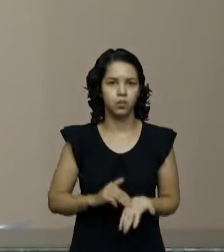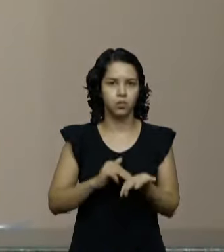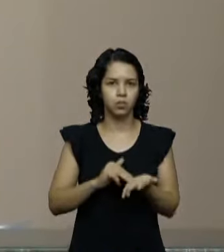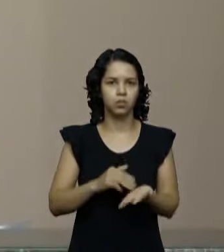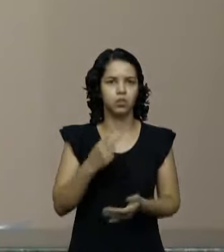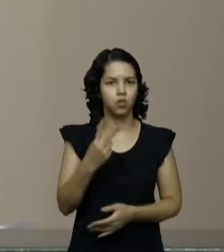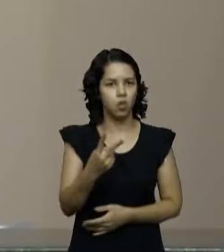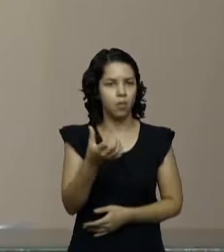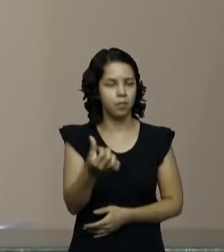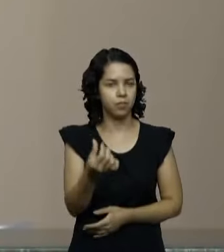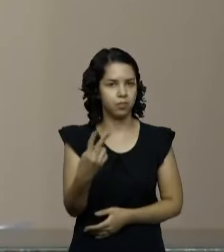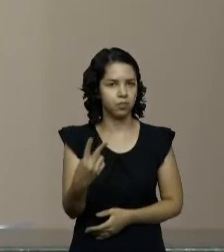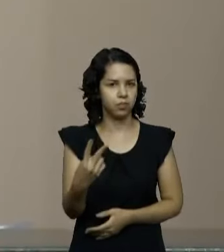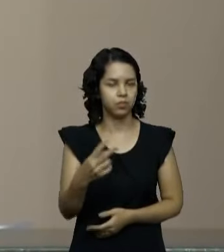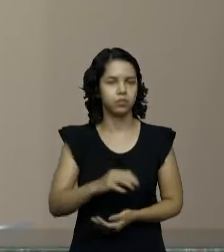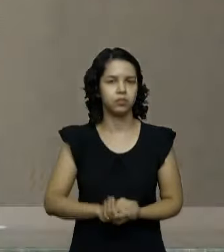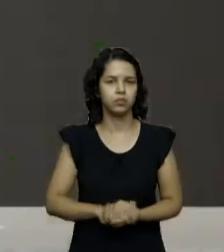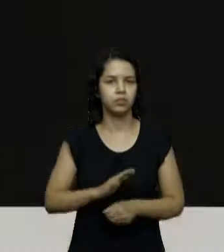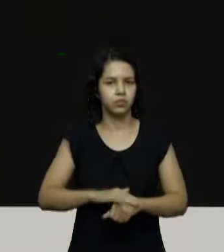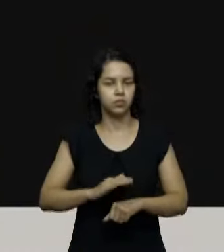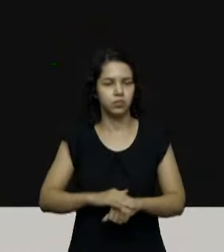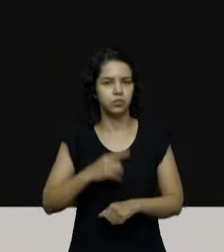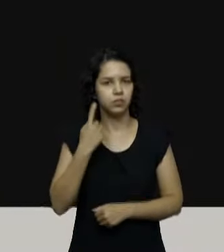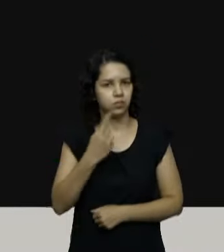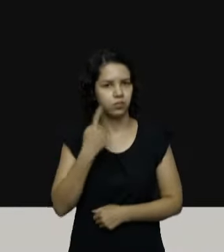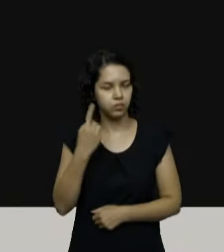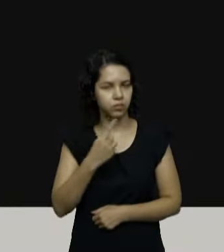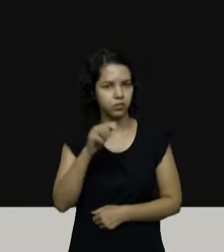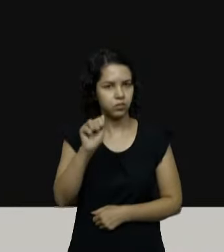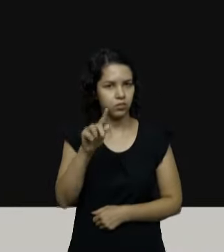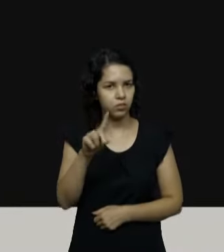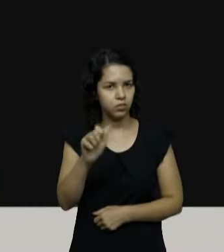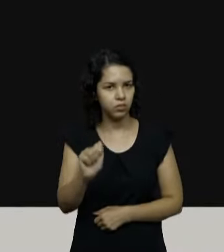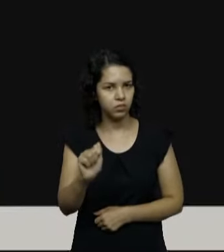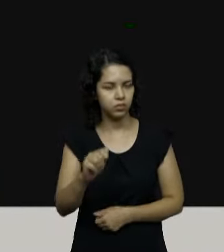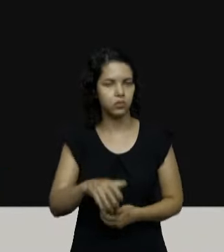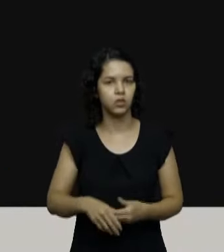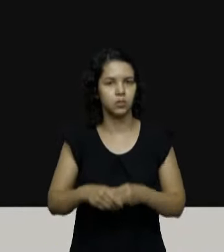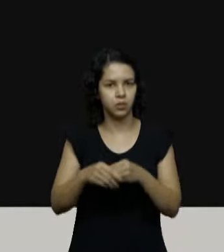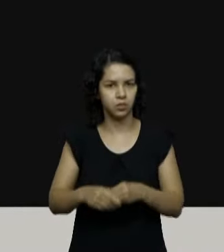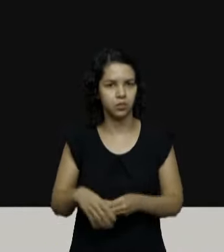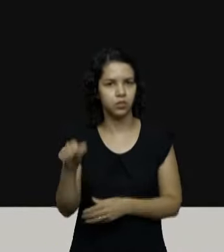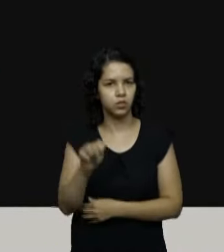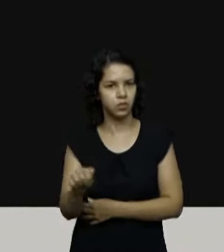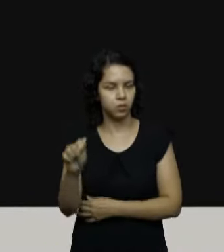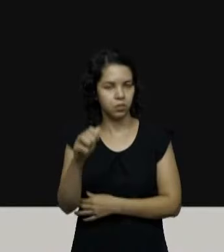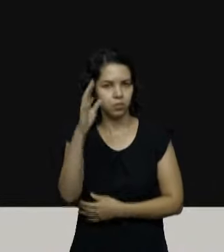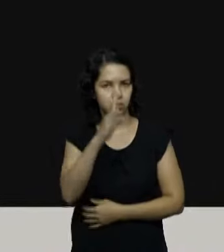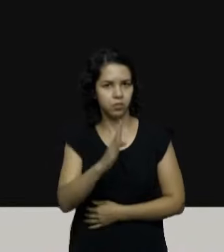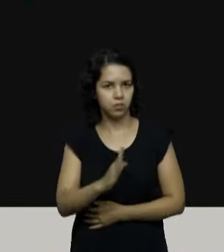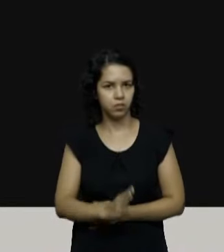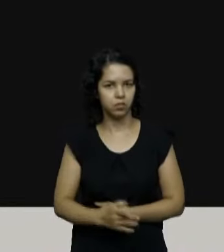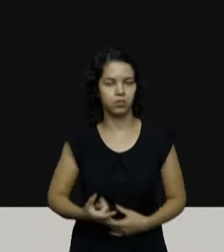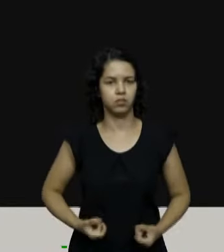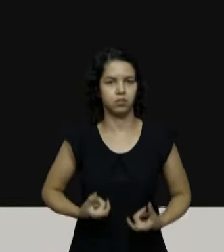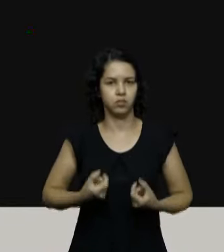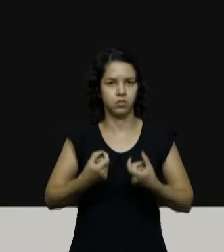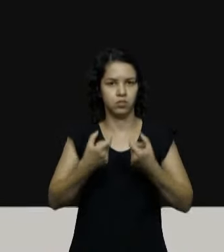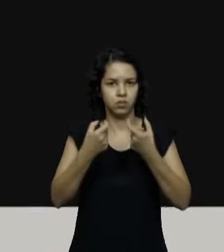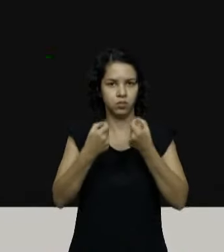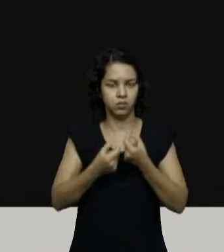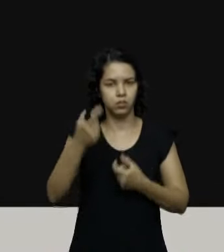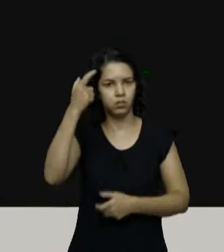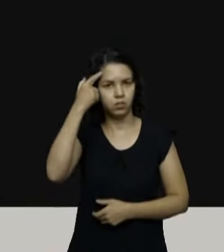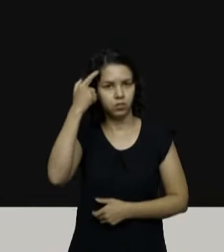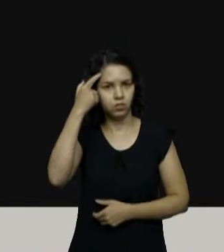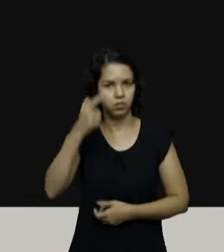262, autora deputada Ana Faraco de Luca, cumprimentando a Associação Brasileira de Câncer, Cabeça